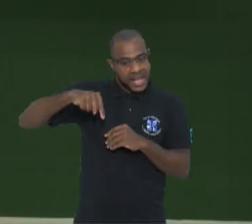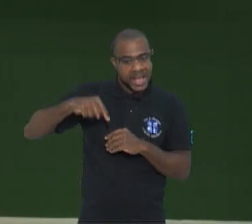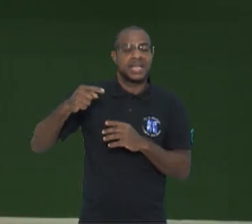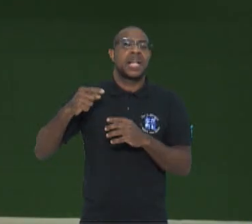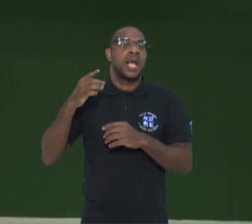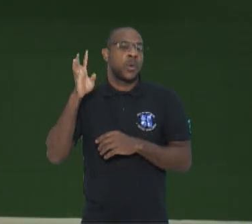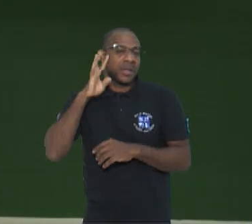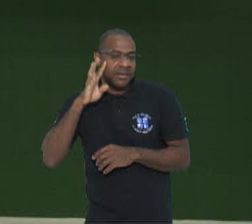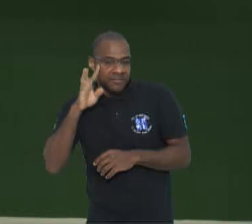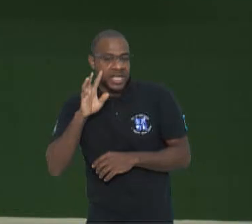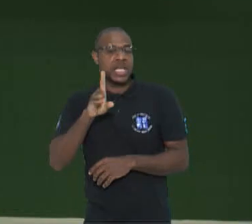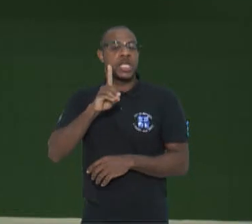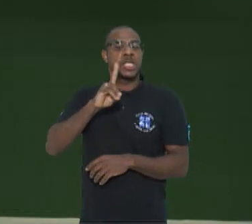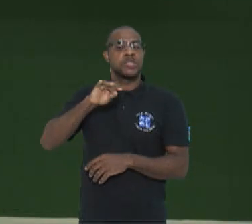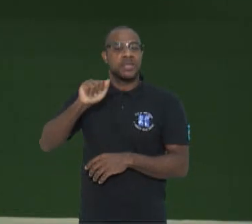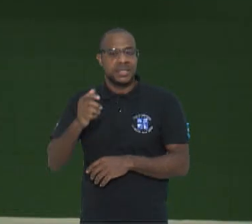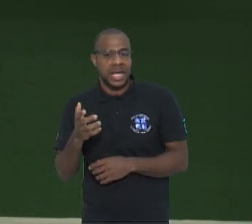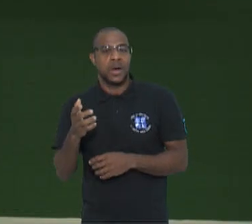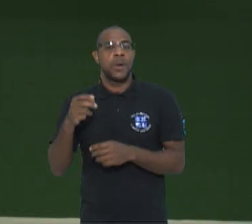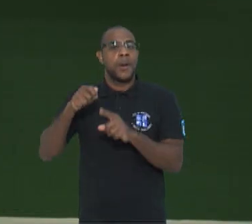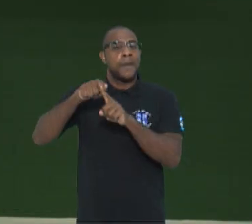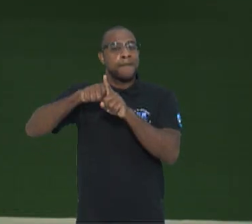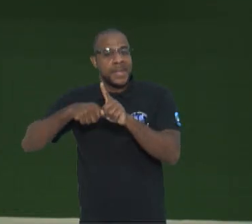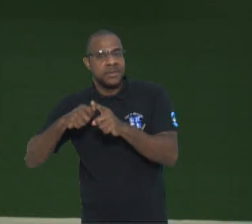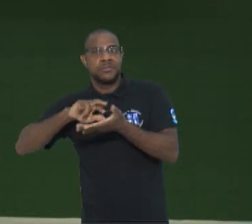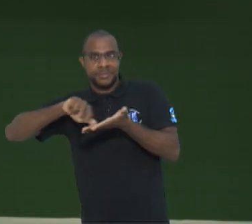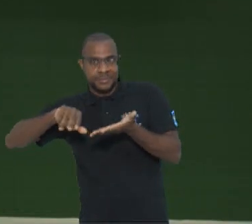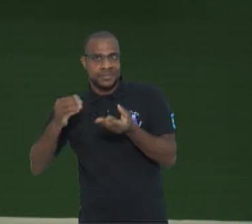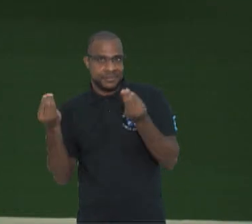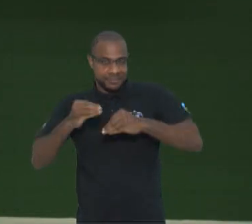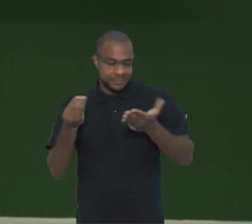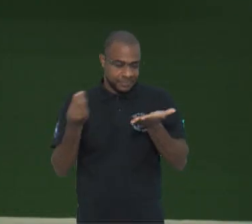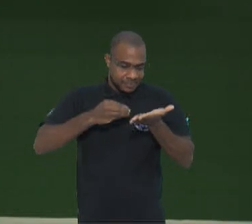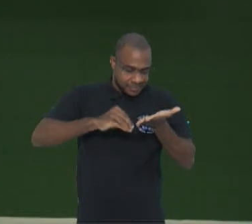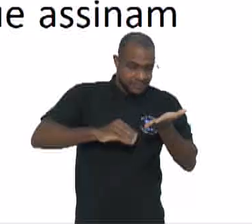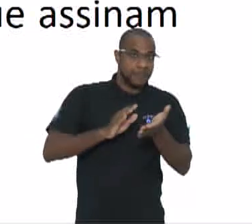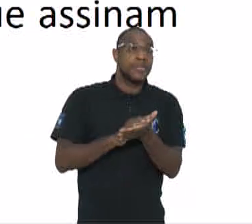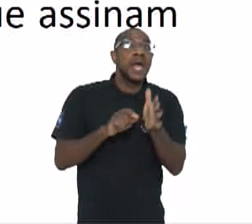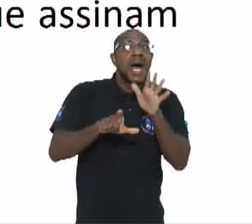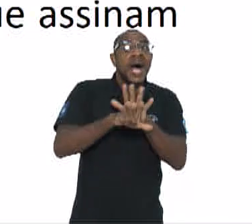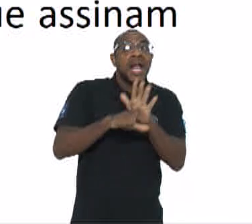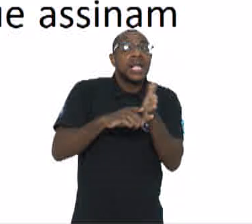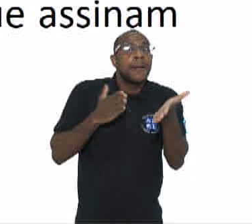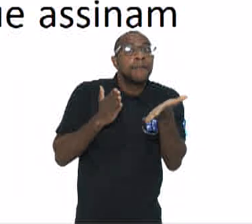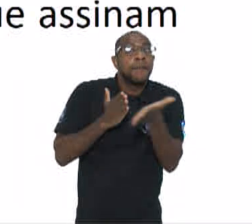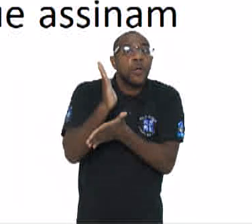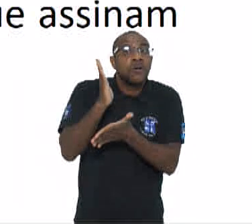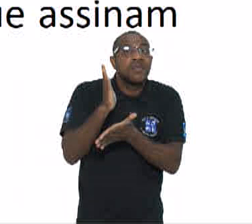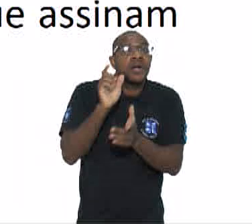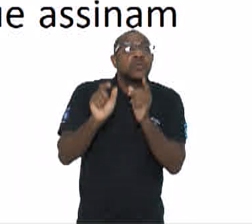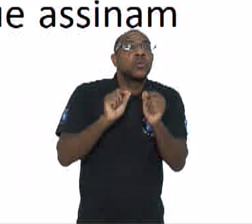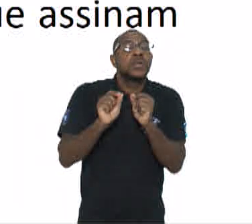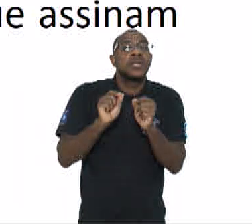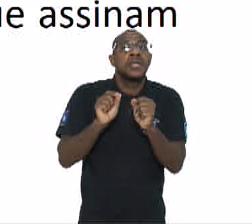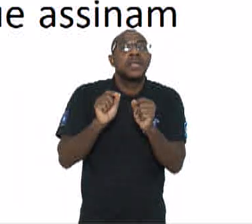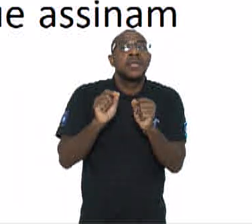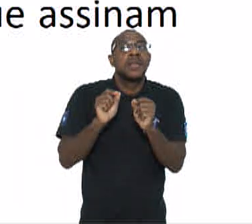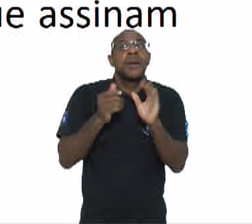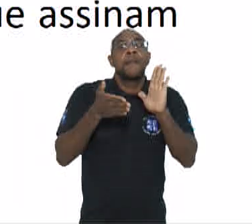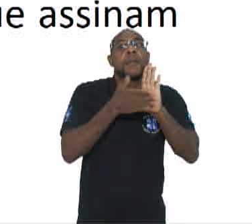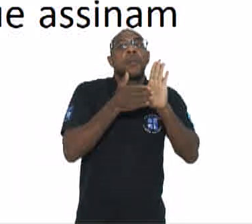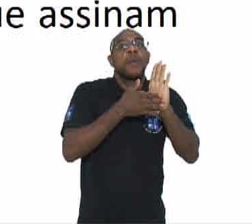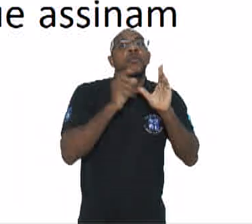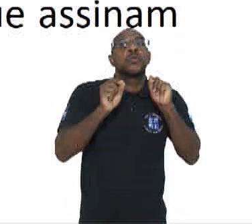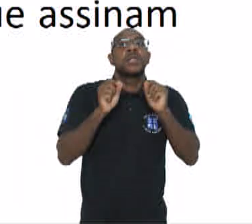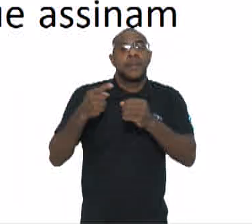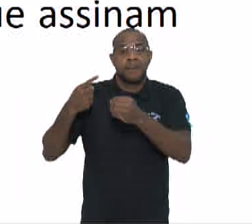tal, mês tal, ano tal, certo? A lei aprovada no Senado propõe que os municípios brasileiros